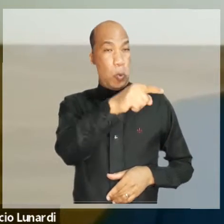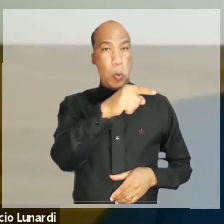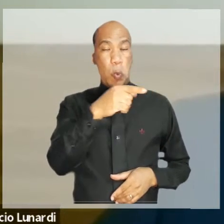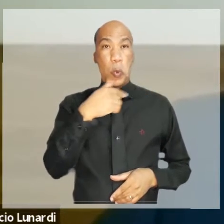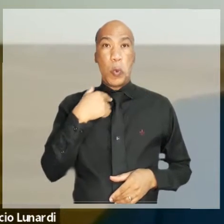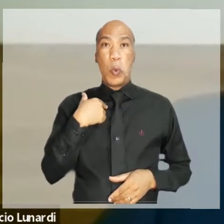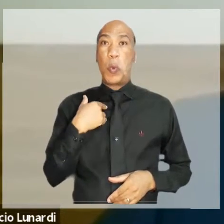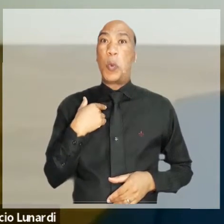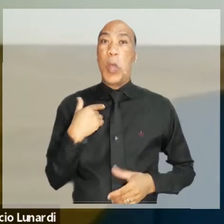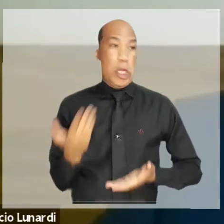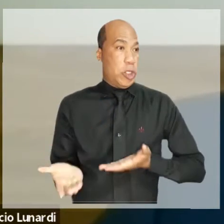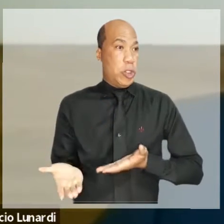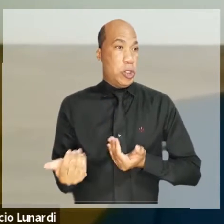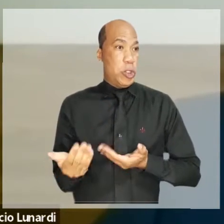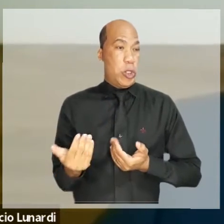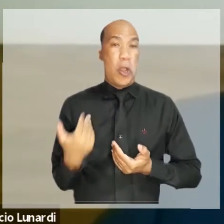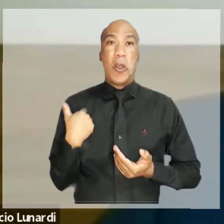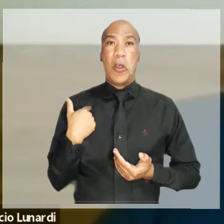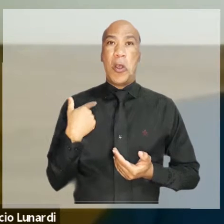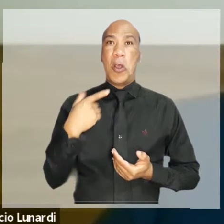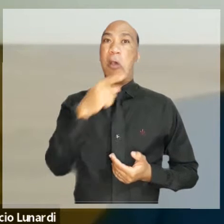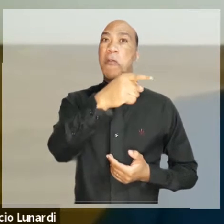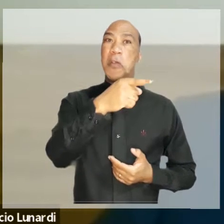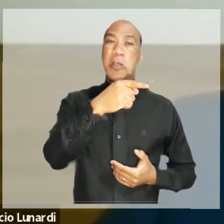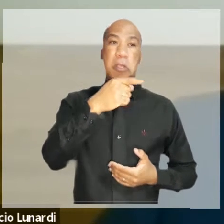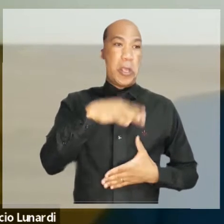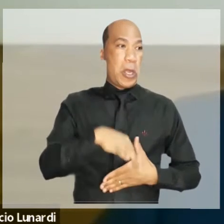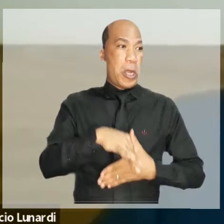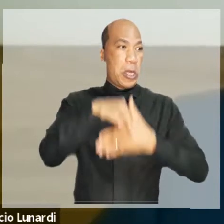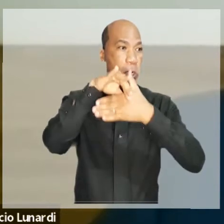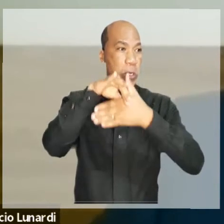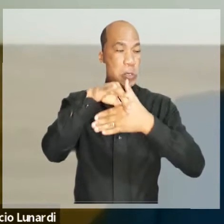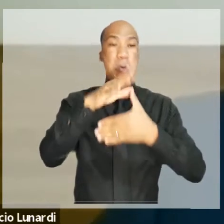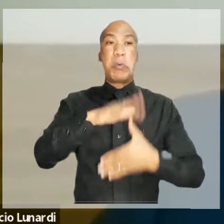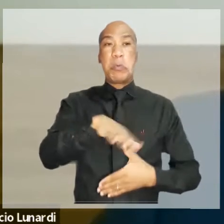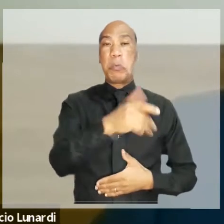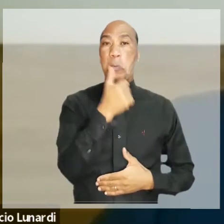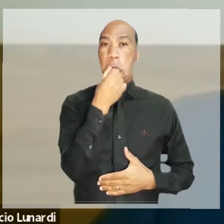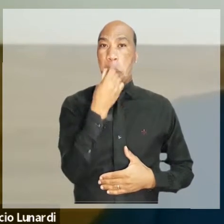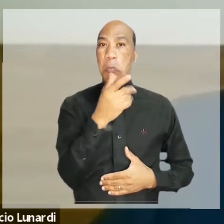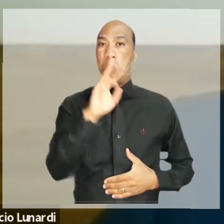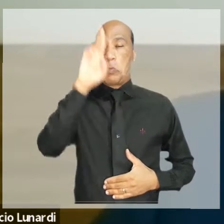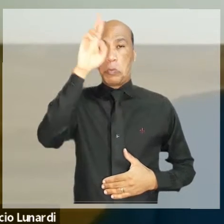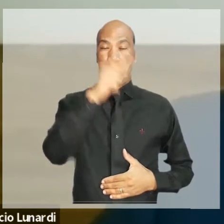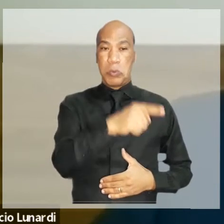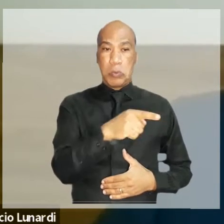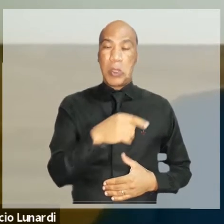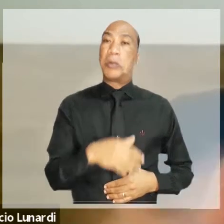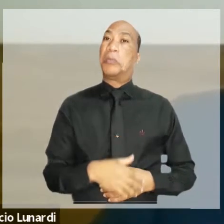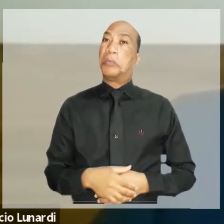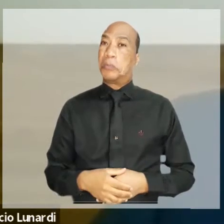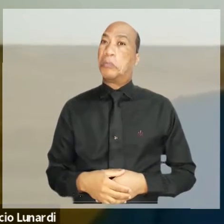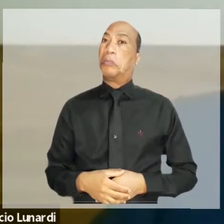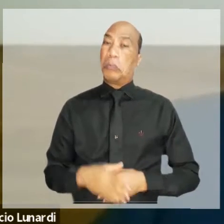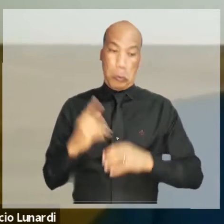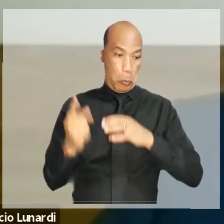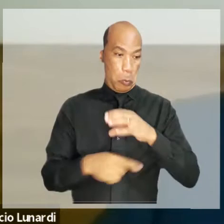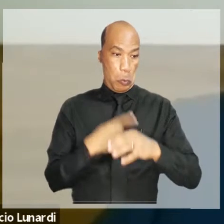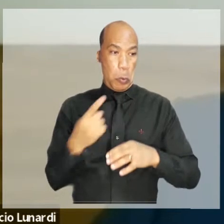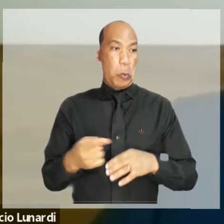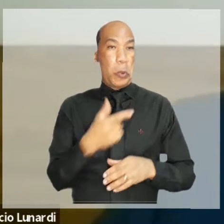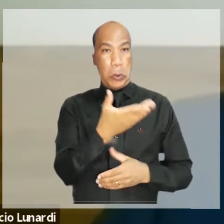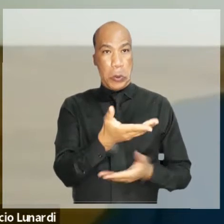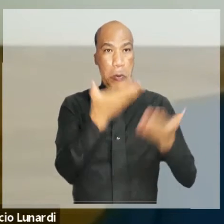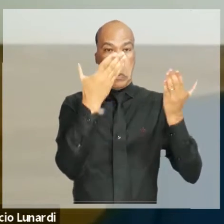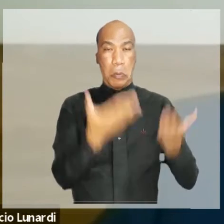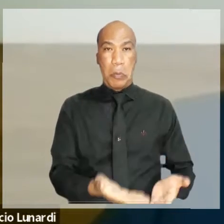líderes globais, pelo Fórum Econômico Mundial. O Ronaldo Lemos foi nomeado em 2005 também como um